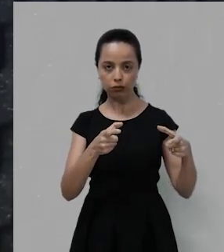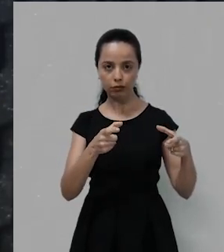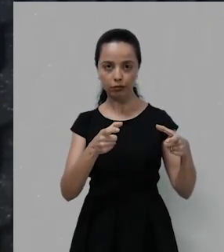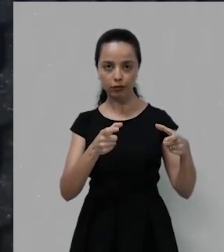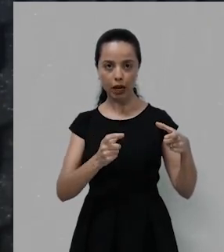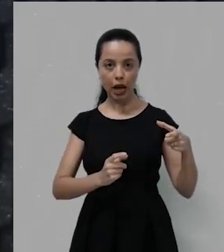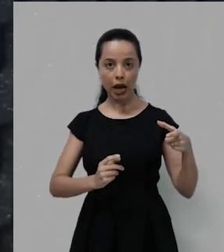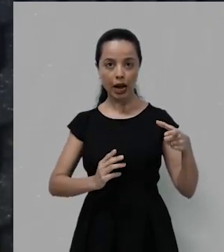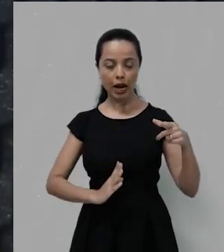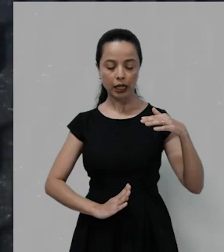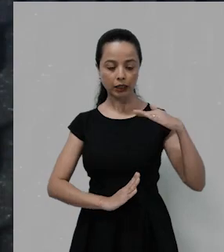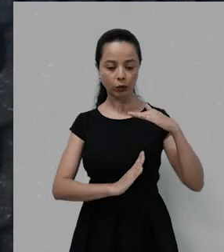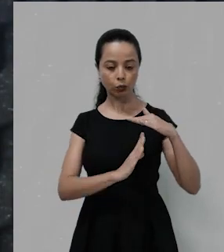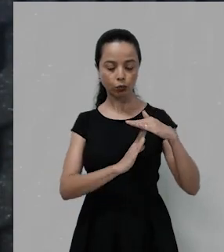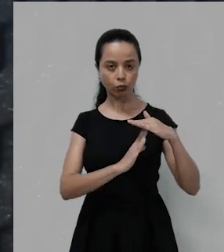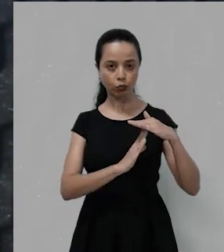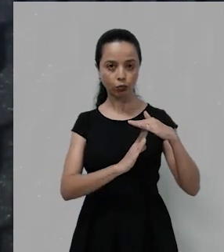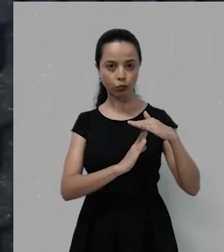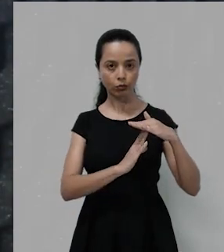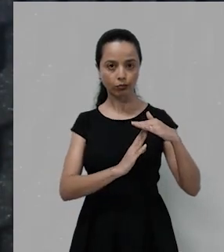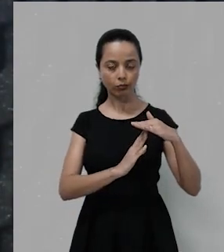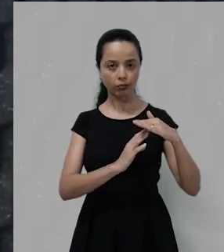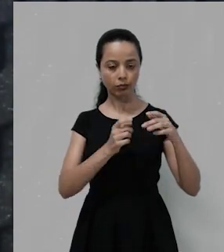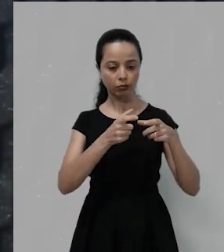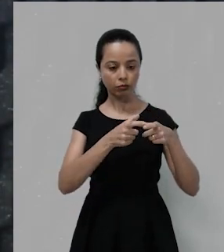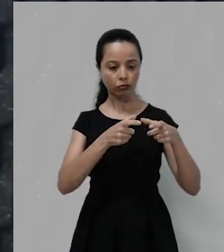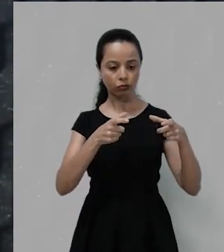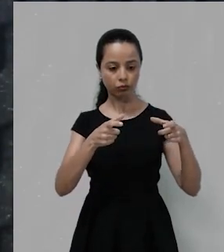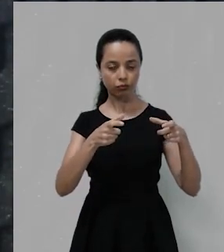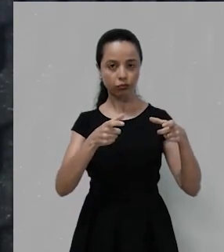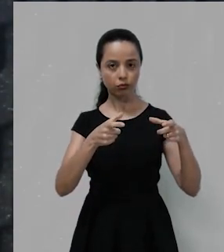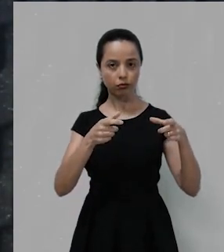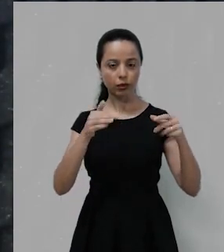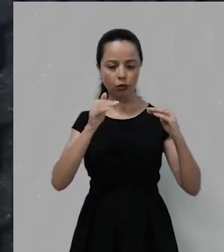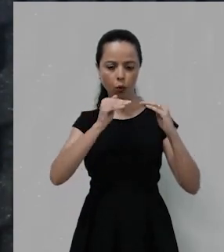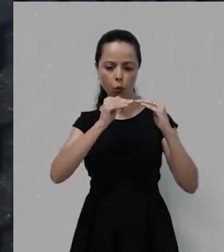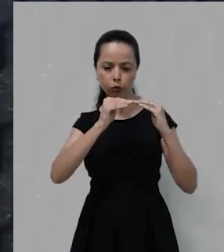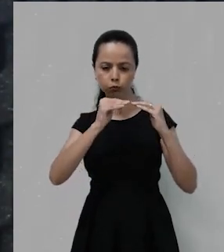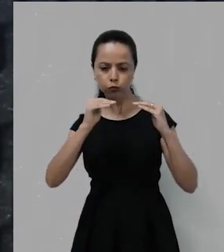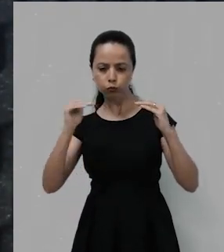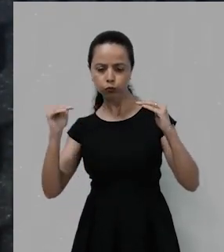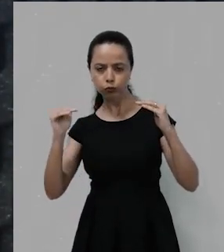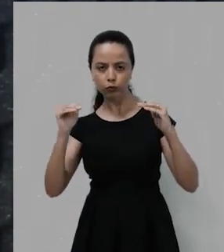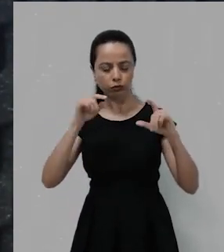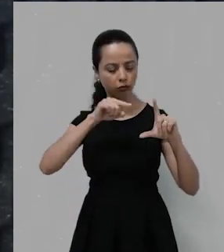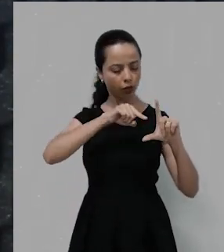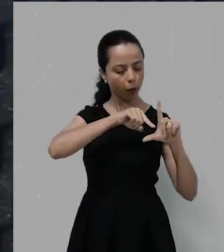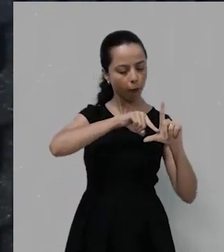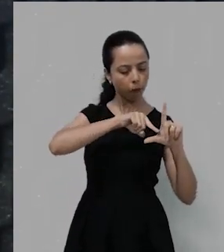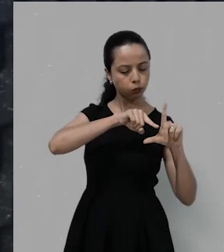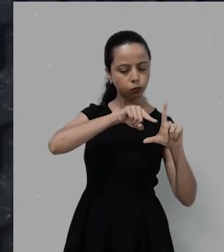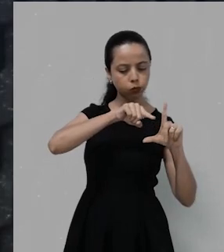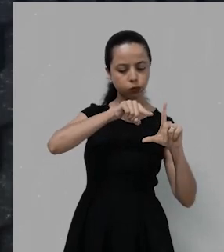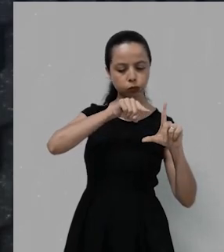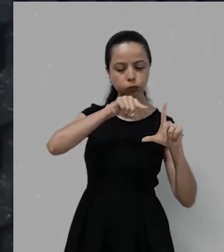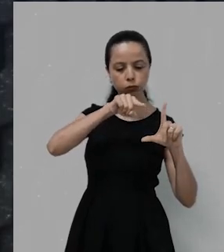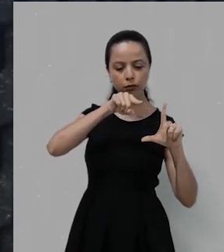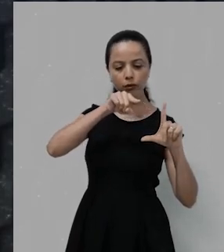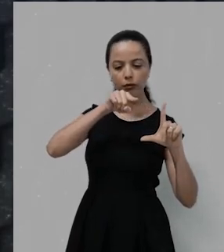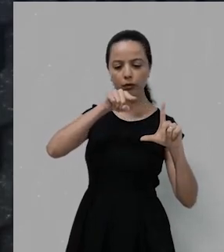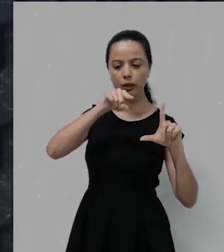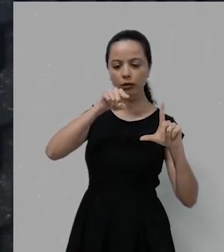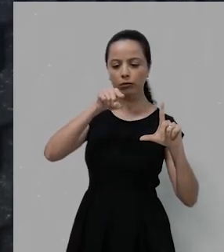em um patamar em que essa densidade populacional, ó, atingiu o que a gente chama de equilíbrio. Perceba que ela estava ali,